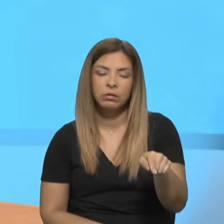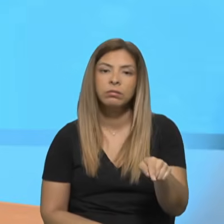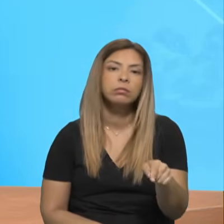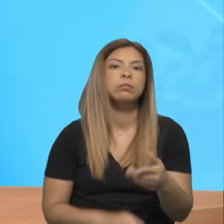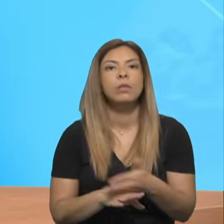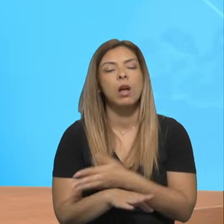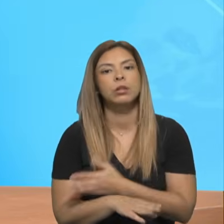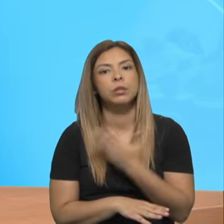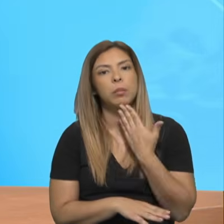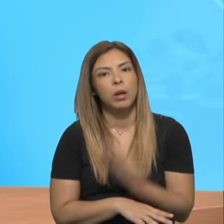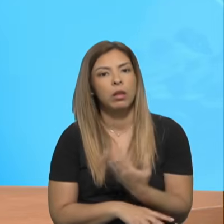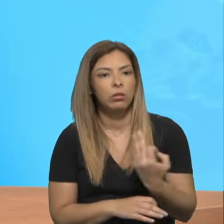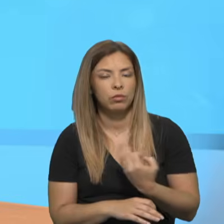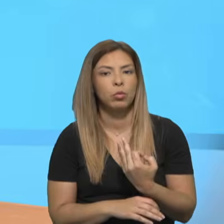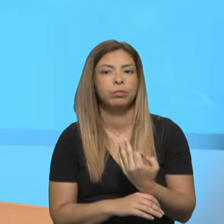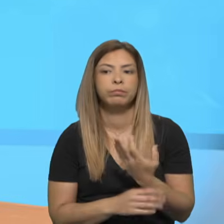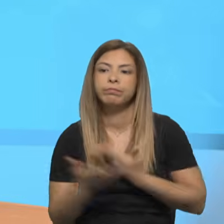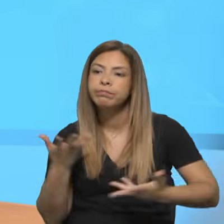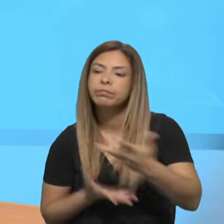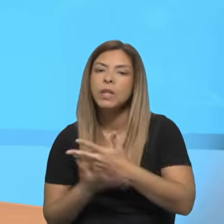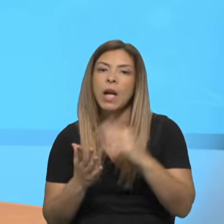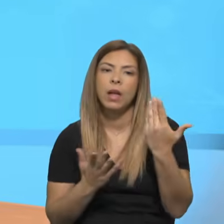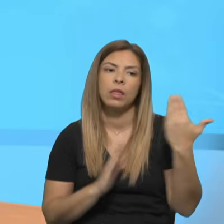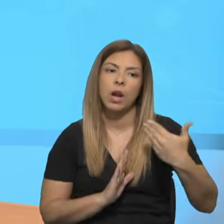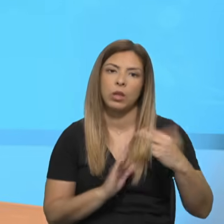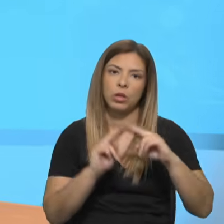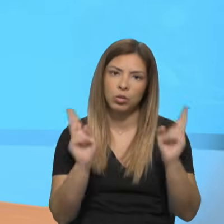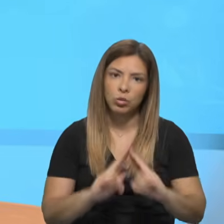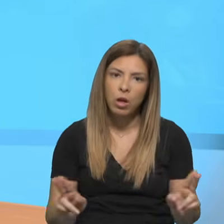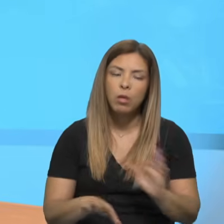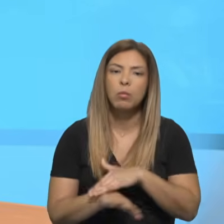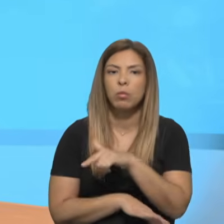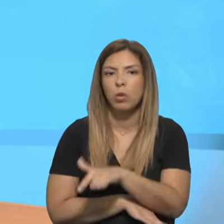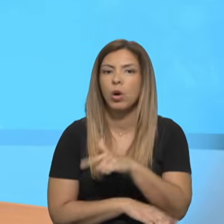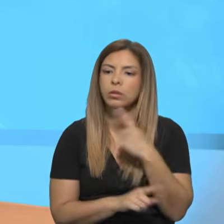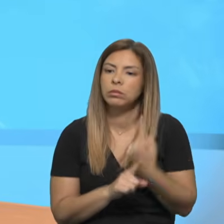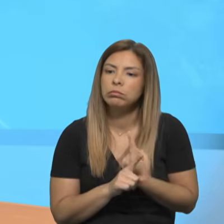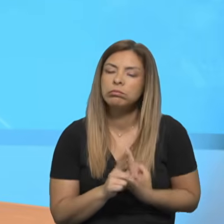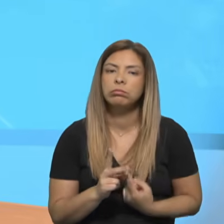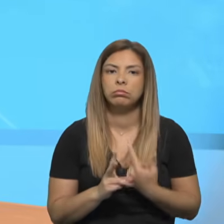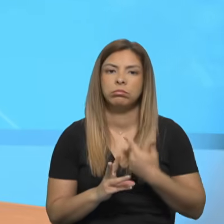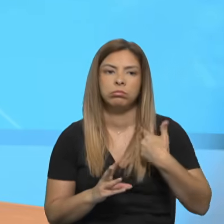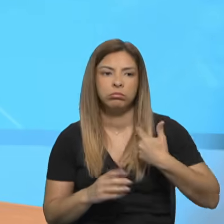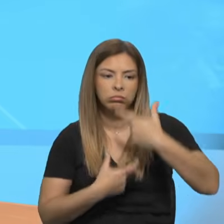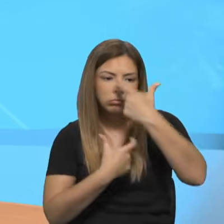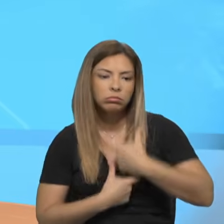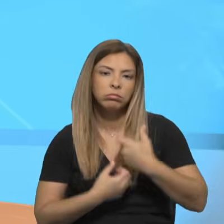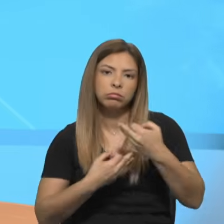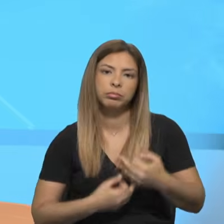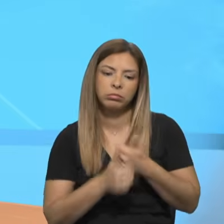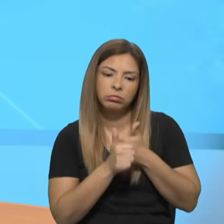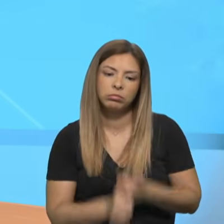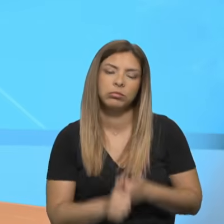antes deste anúncio de negociações, falava em questões de direito internacional, sobretudo em questões morais, diante de uma ameaça de uma civilização